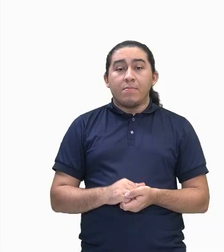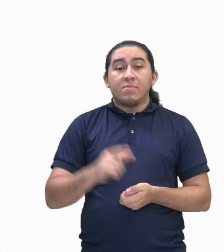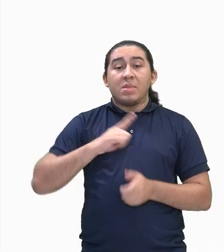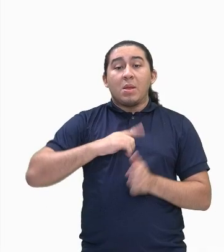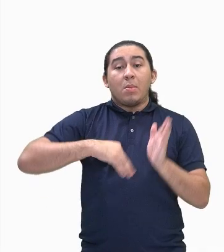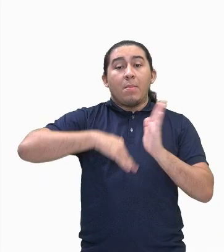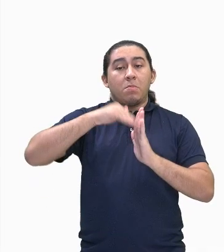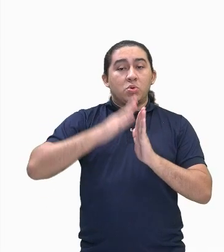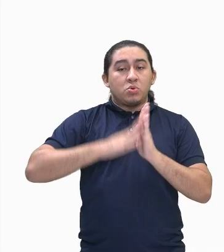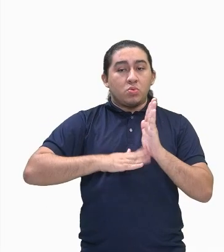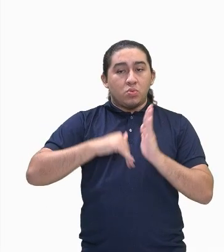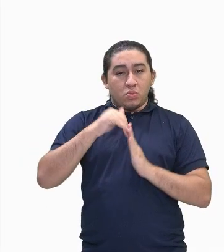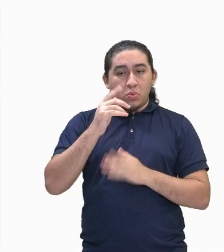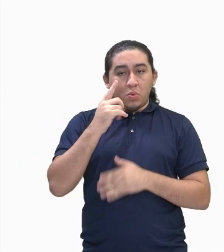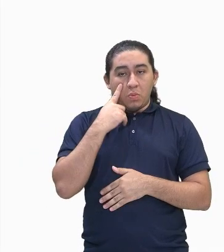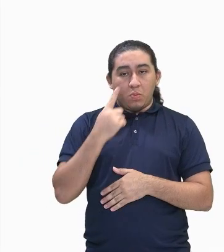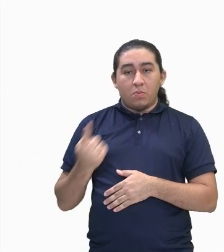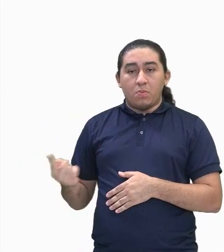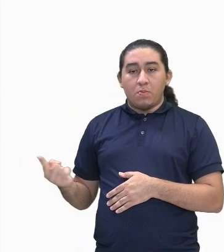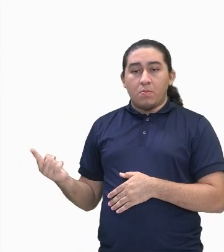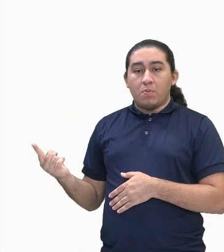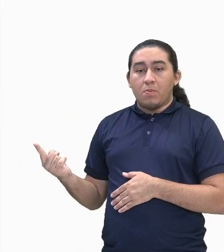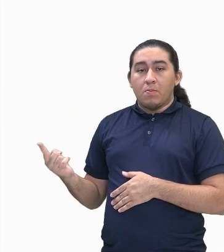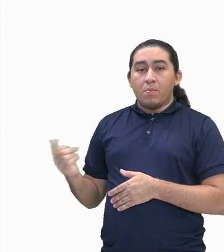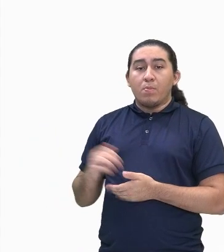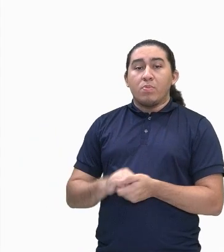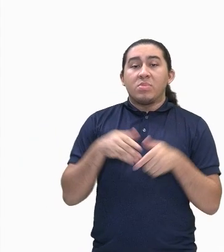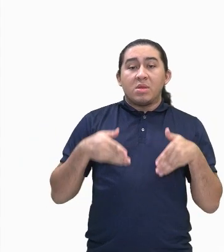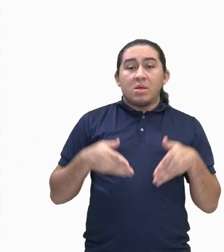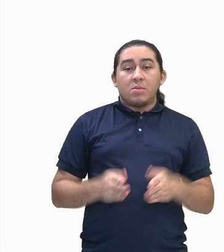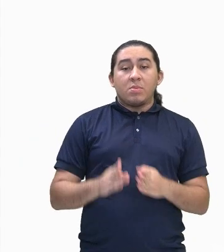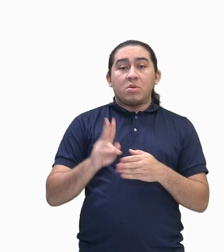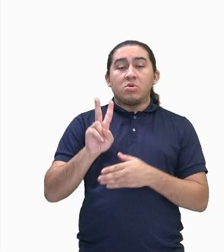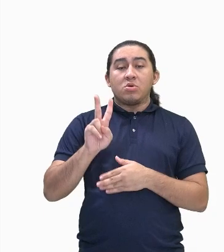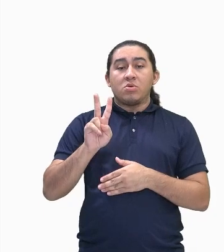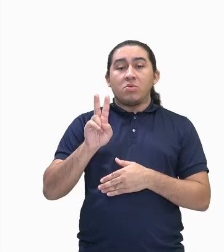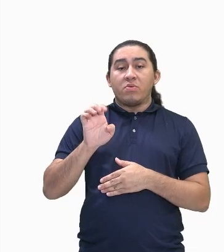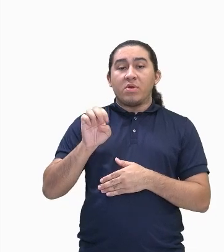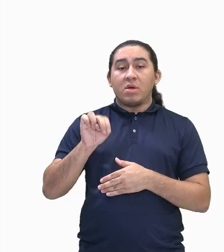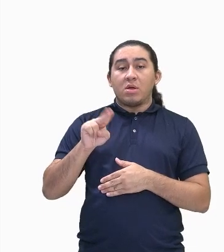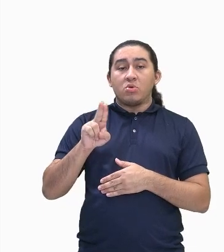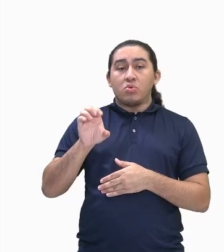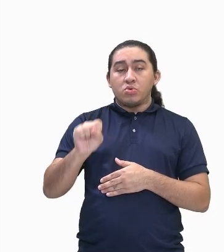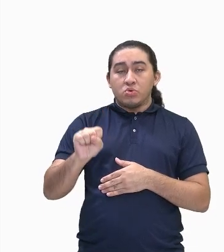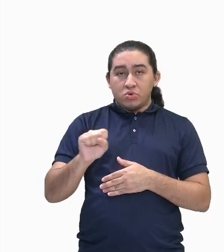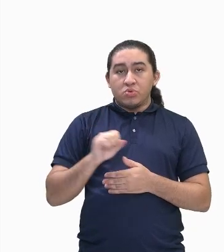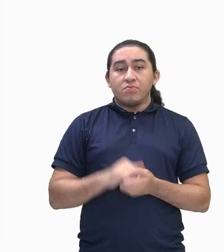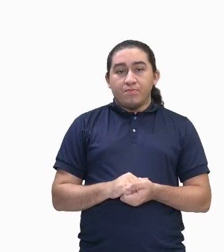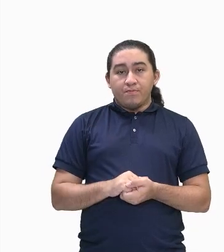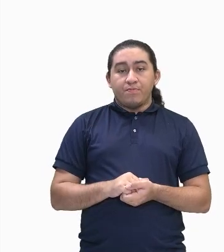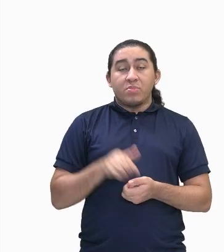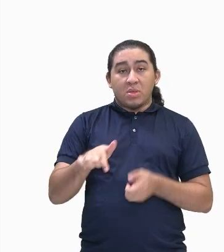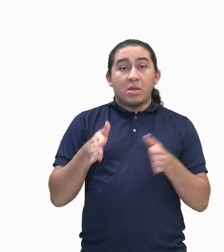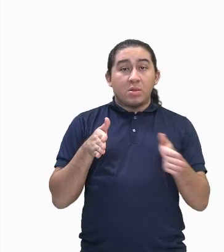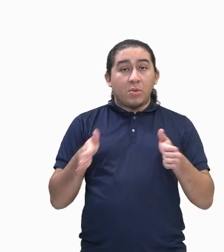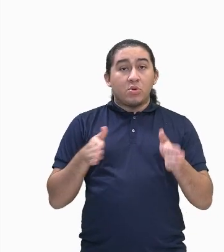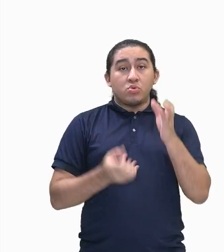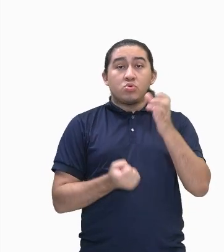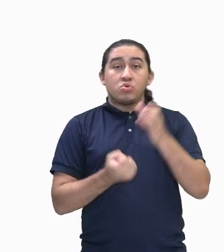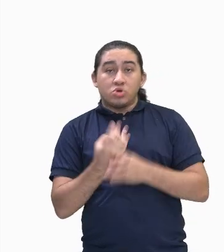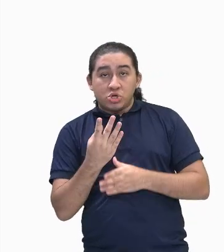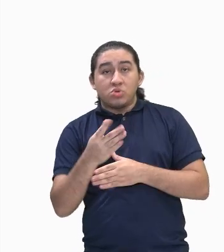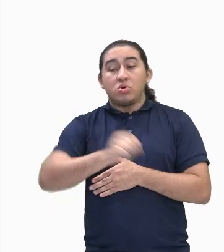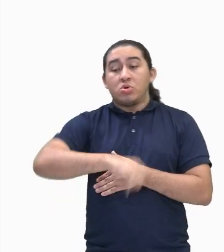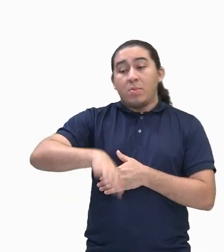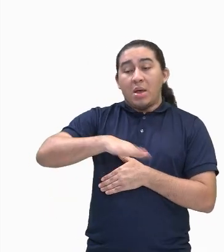para vocês, O Nascimento de Vênus, de Sandro Botticelli. Então, nesse período, surgiram as escolas de arte, onde